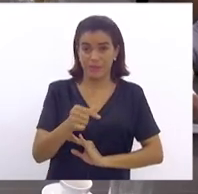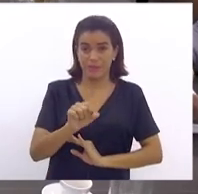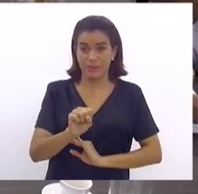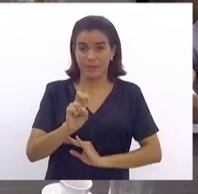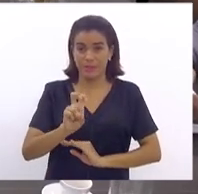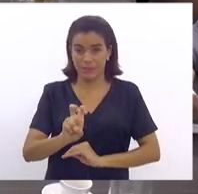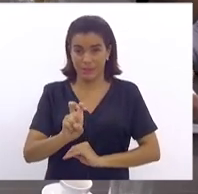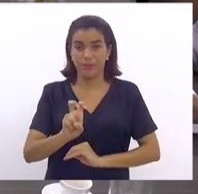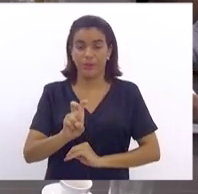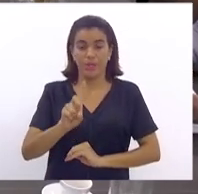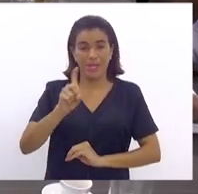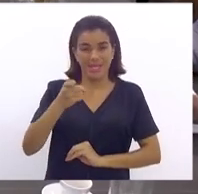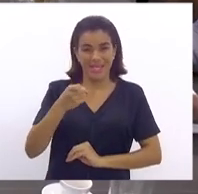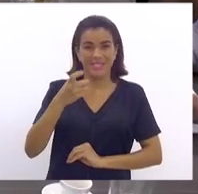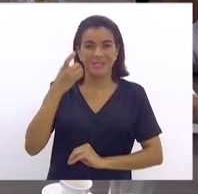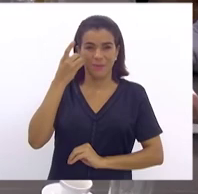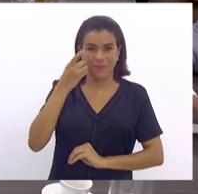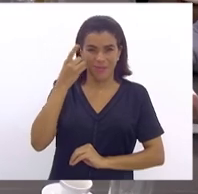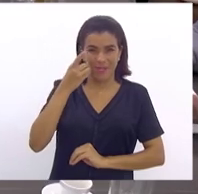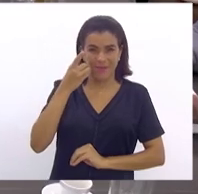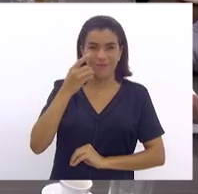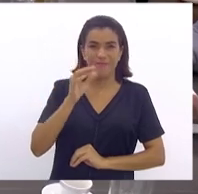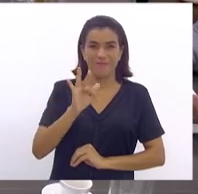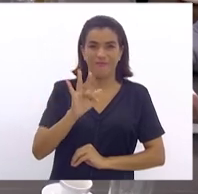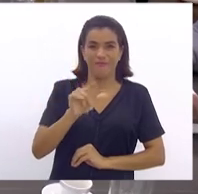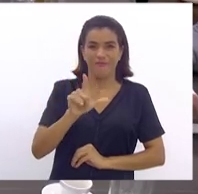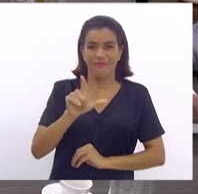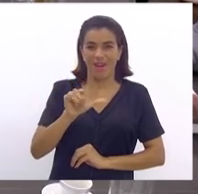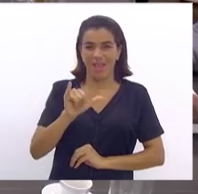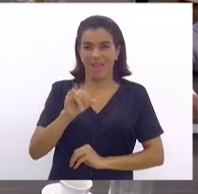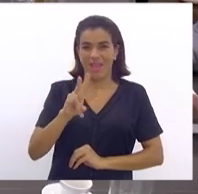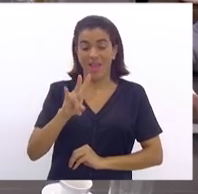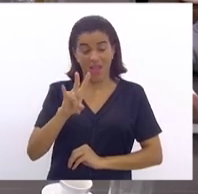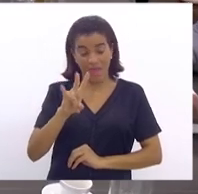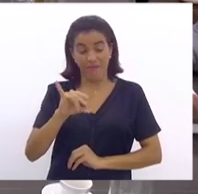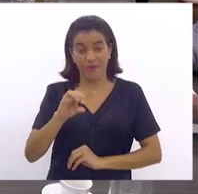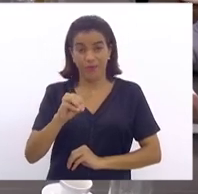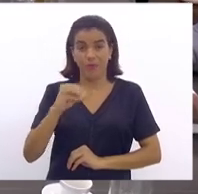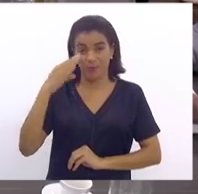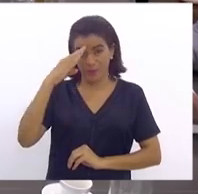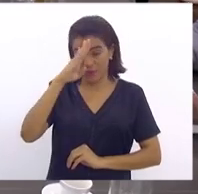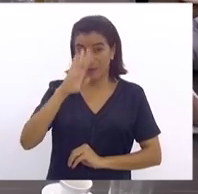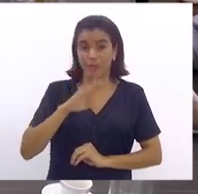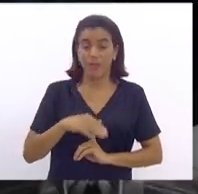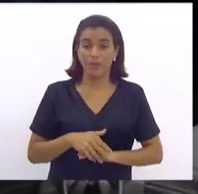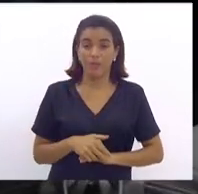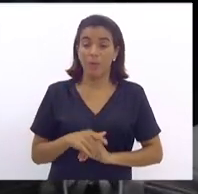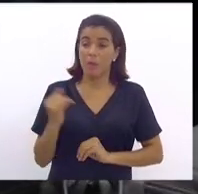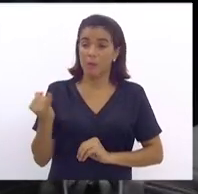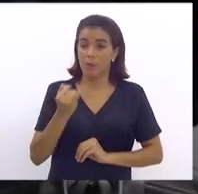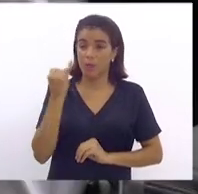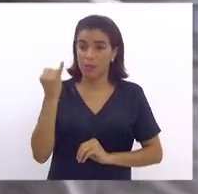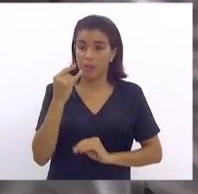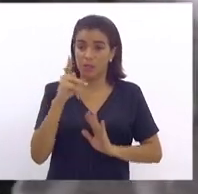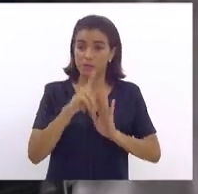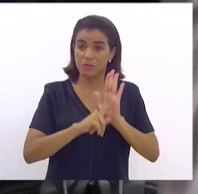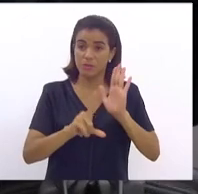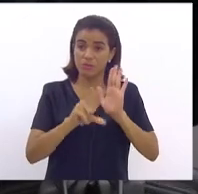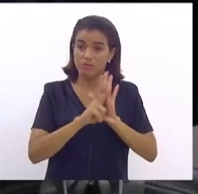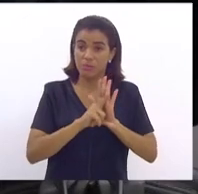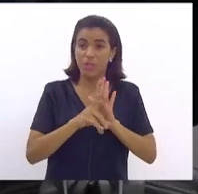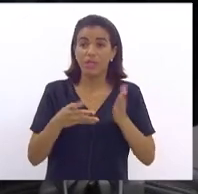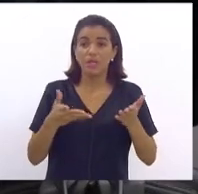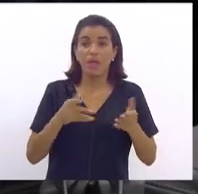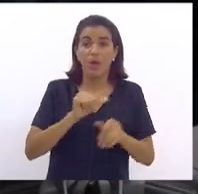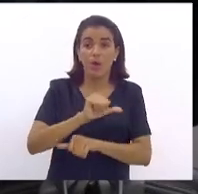deputado, ex-deputado Flávio Bolsonaro, senador, uma lei muito importante, isso aí. Esse PL meu, esse projeto de lei meu hoje que está